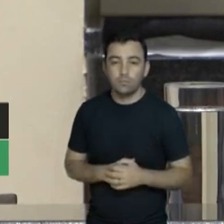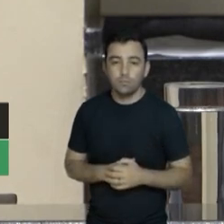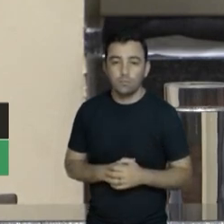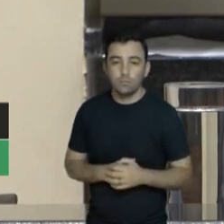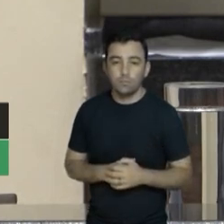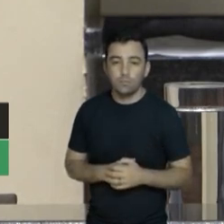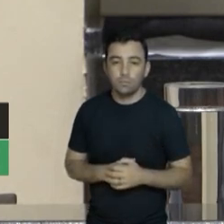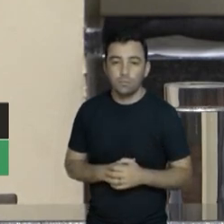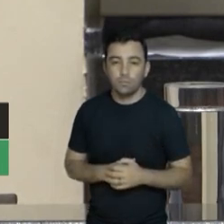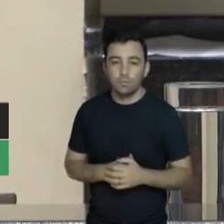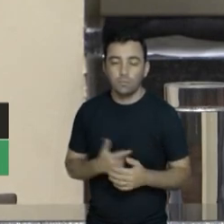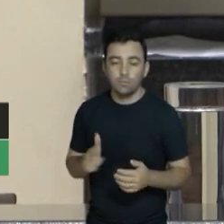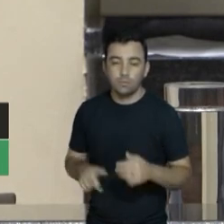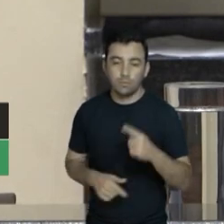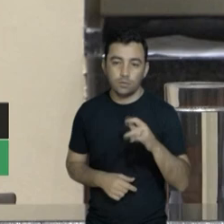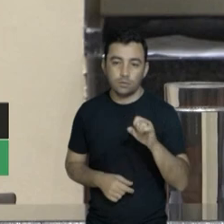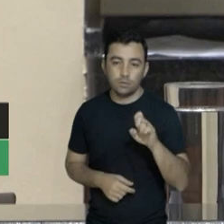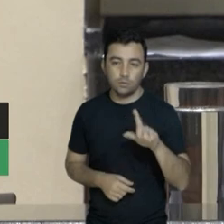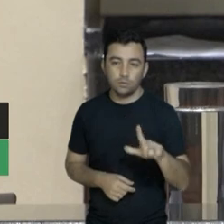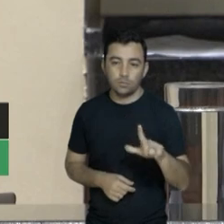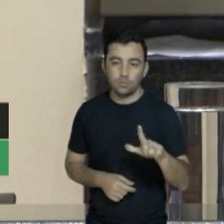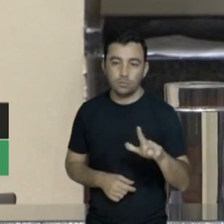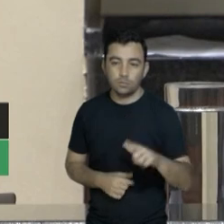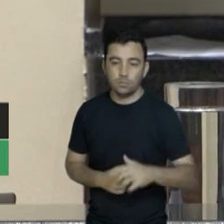Próximo ao PSOL.